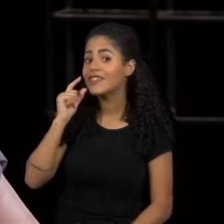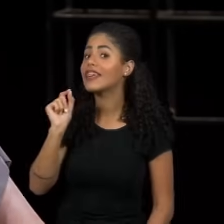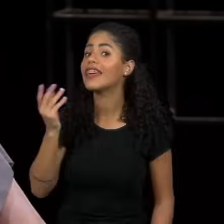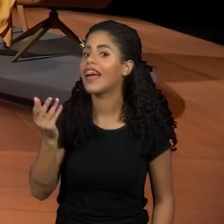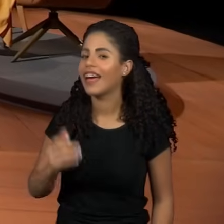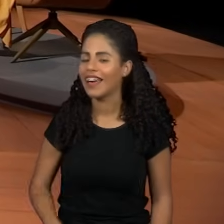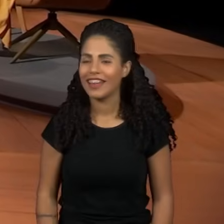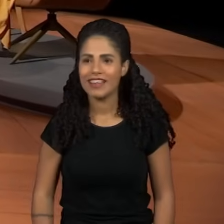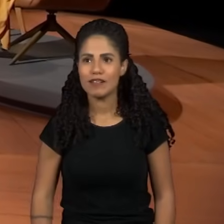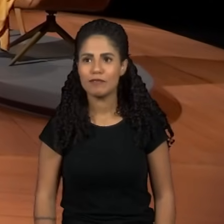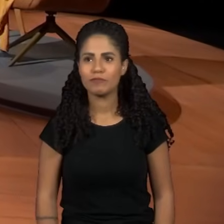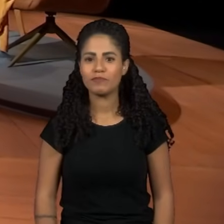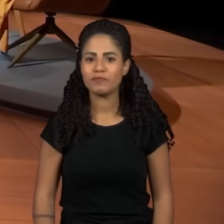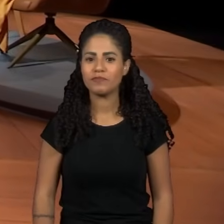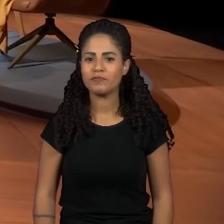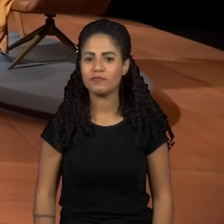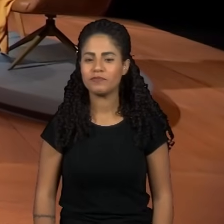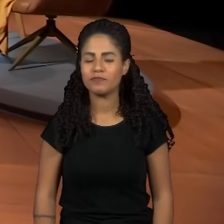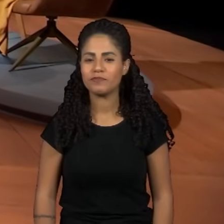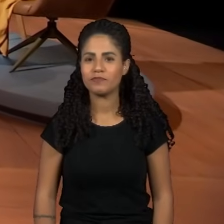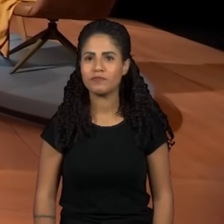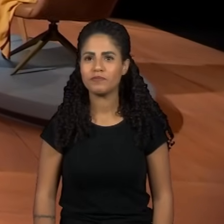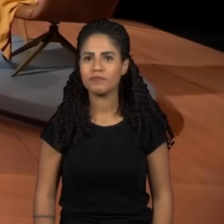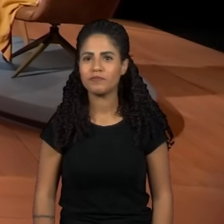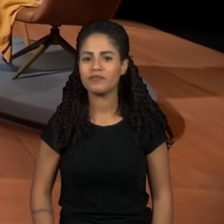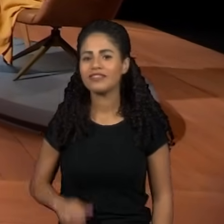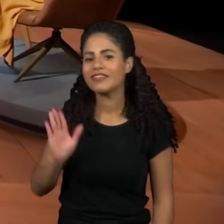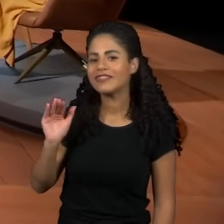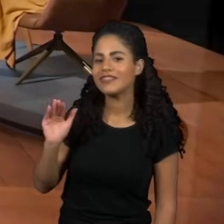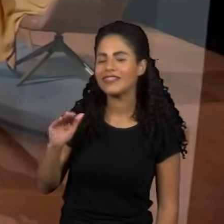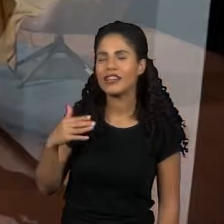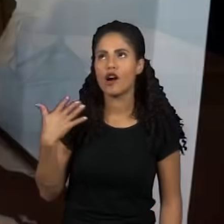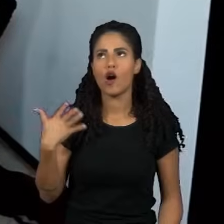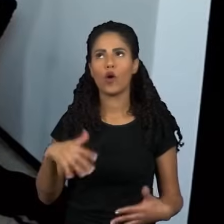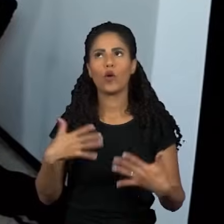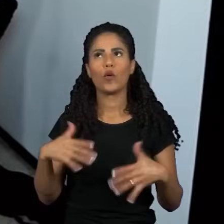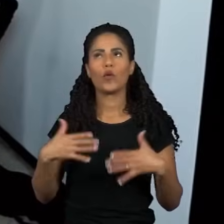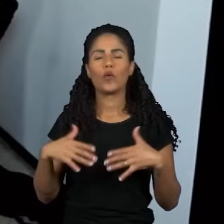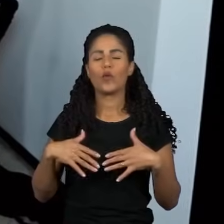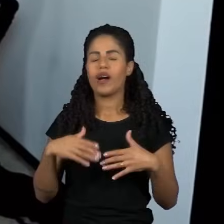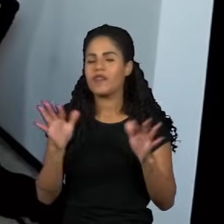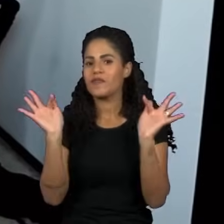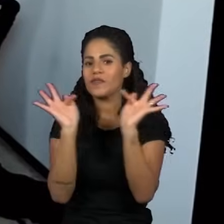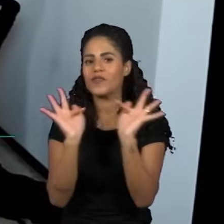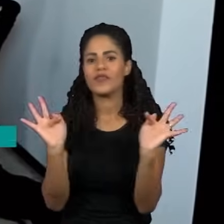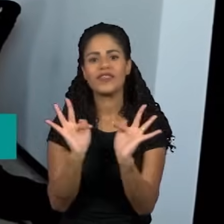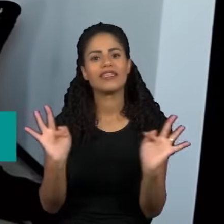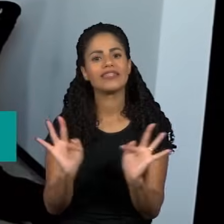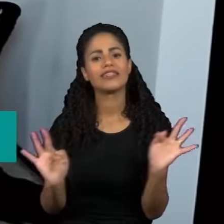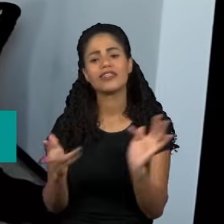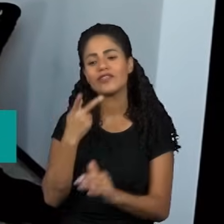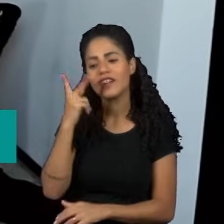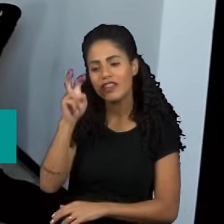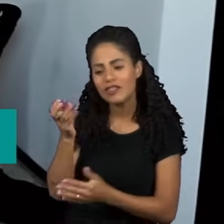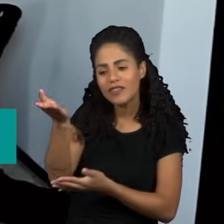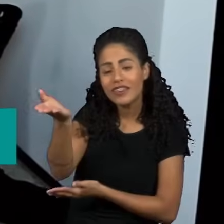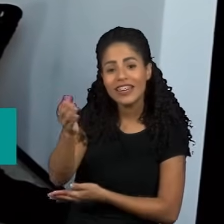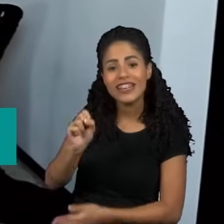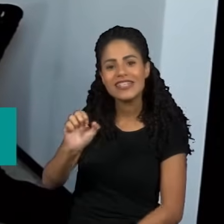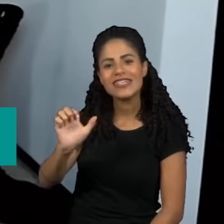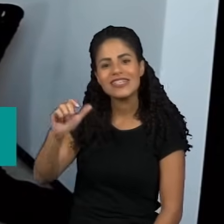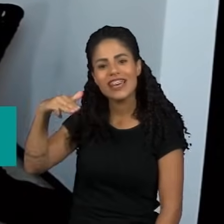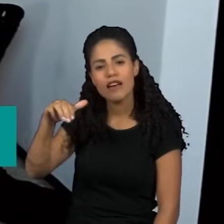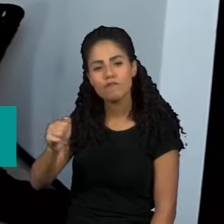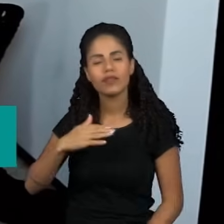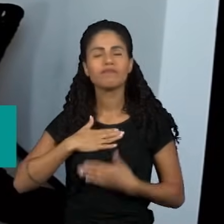é. Ai. Selma Grey. Uau! Que felicidade falar da Selma. Eu tive o